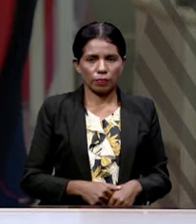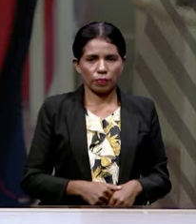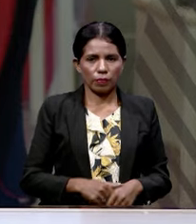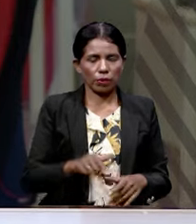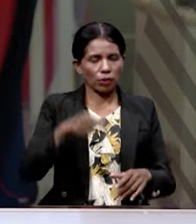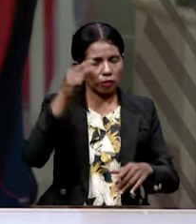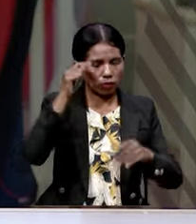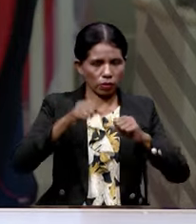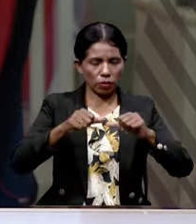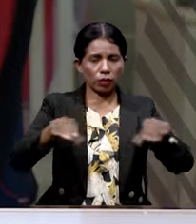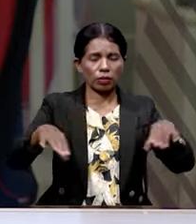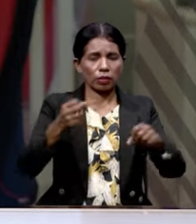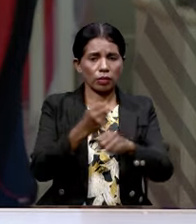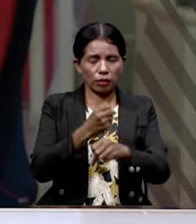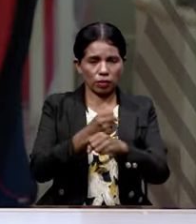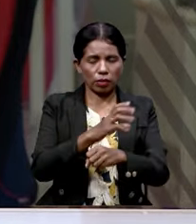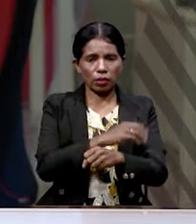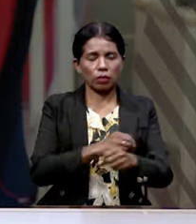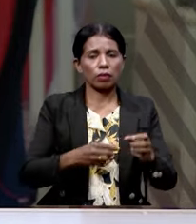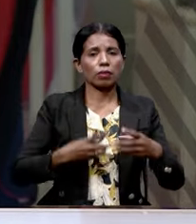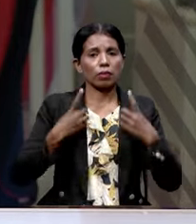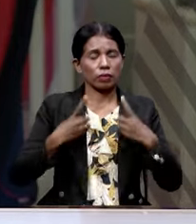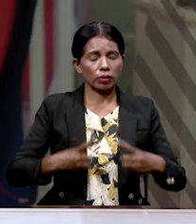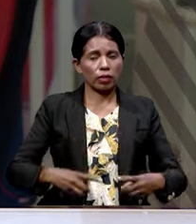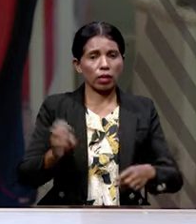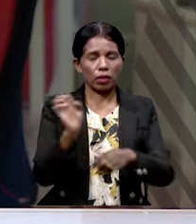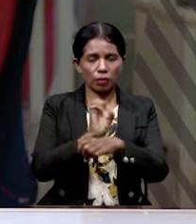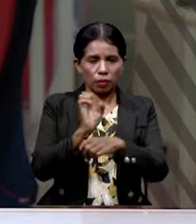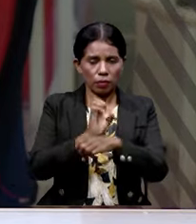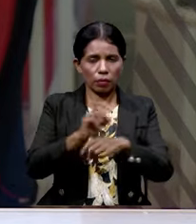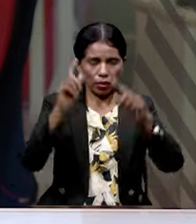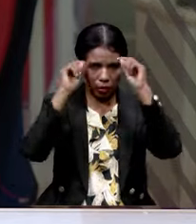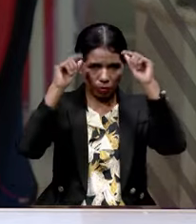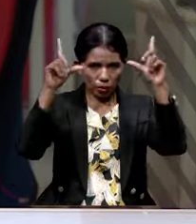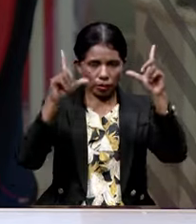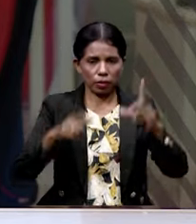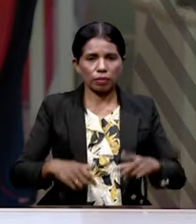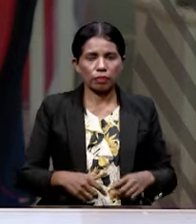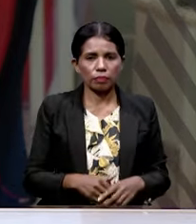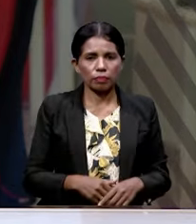Governo continua serviço Macas, onde diversifica a economia Timor-Leste.